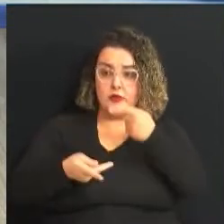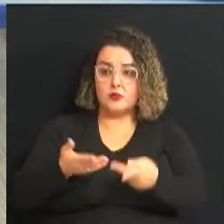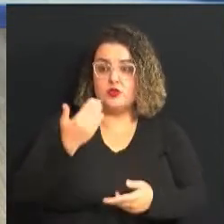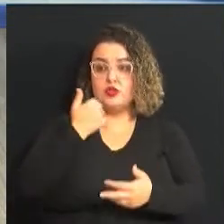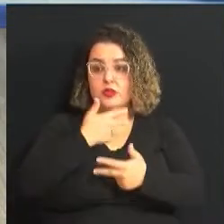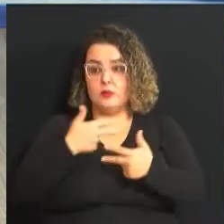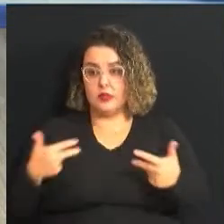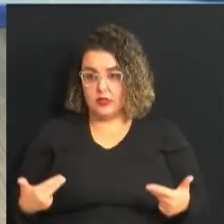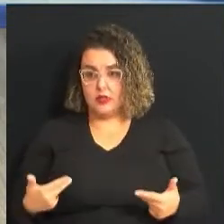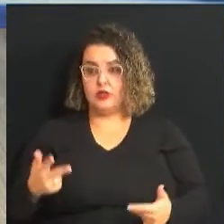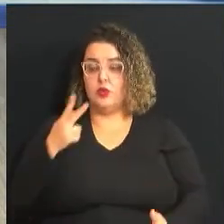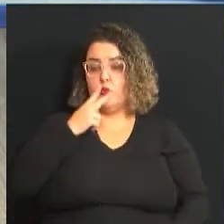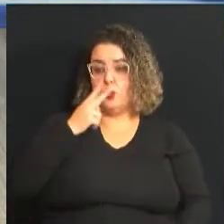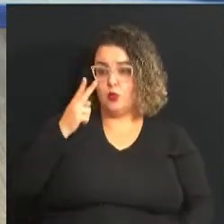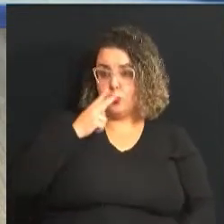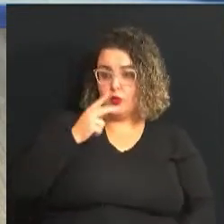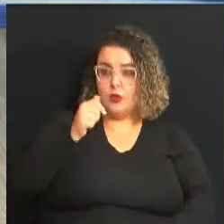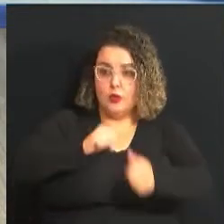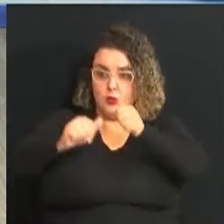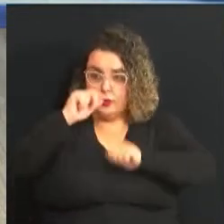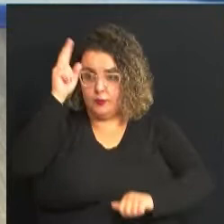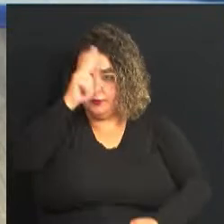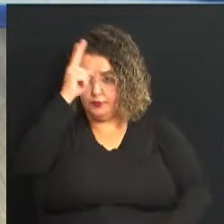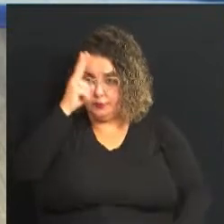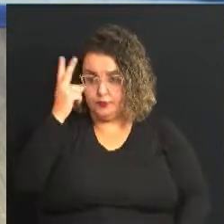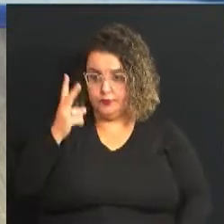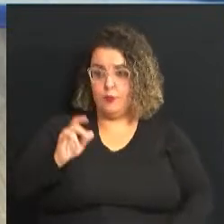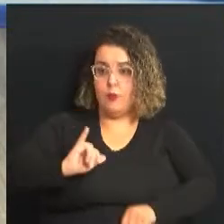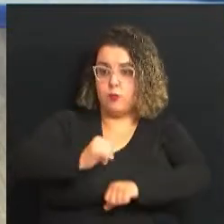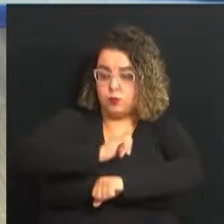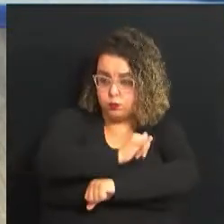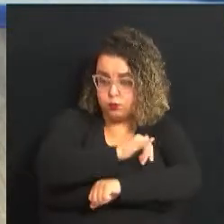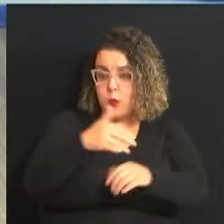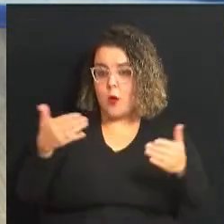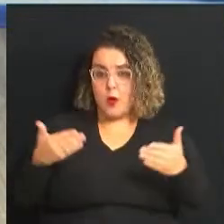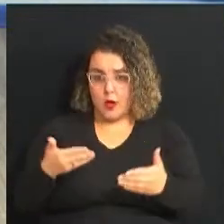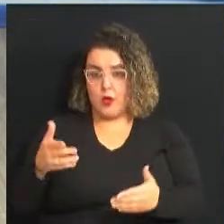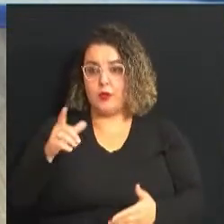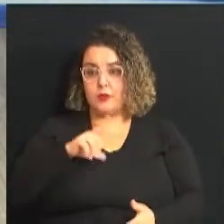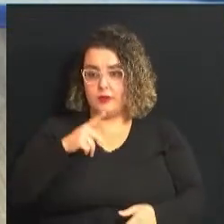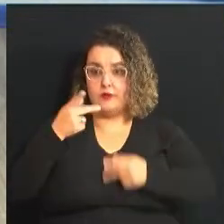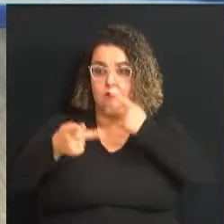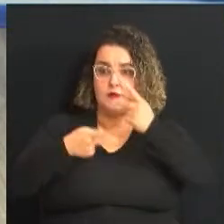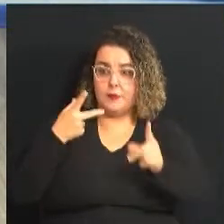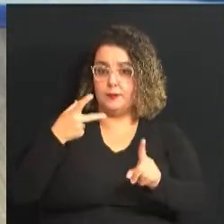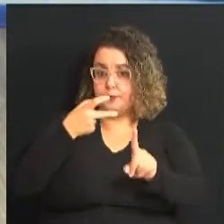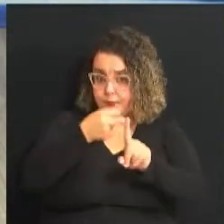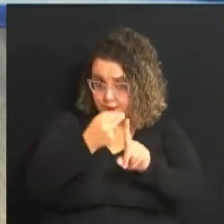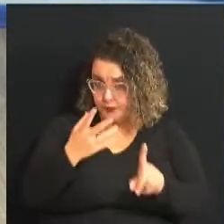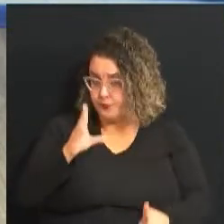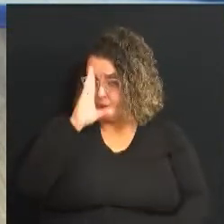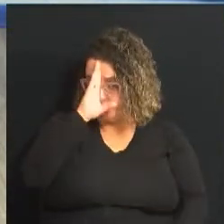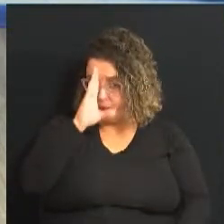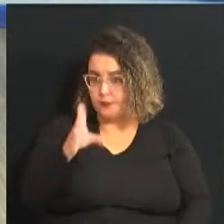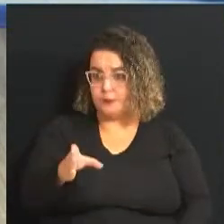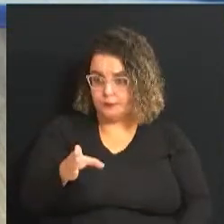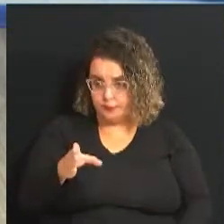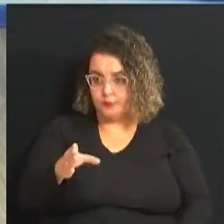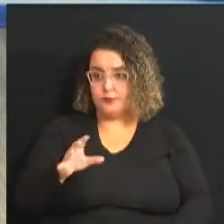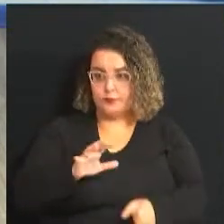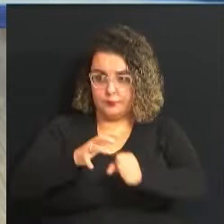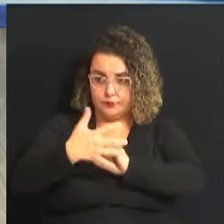então de tabagismo, álcool, até de obesidade. Agora a gente tem muito falado de vacina, né, principalmente aí por causa da pandemia